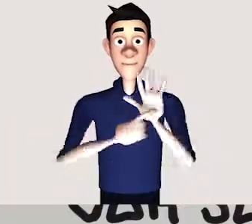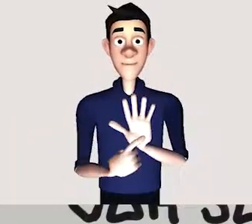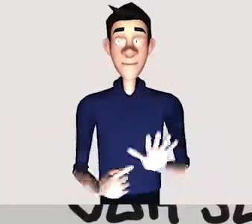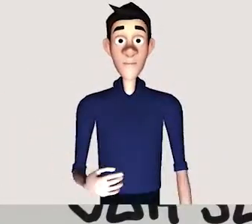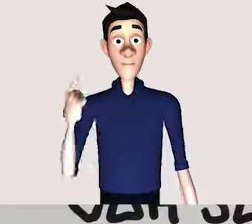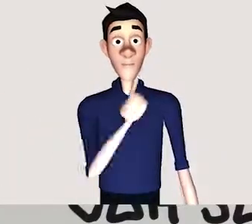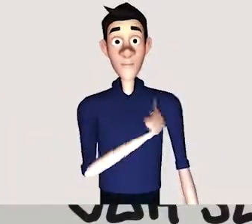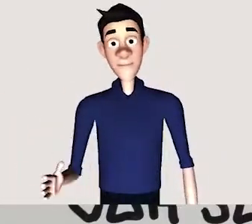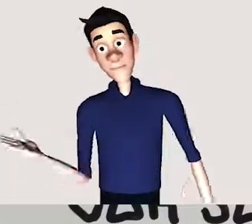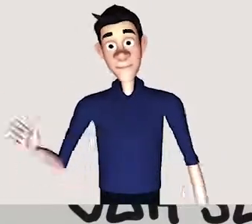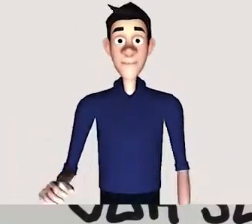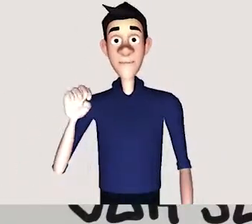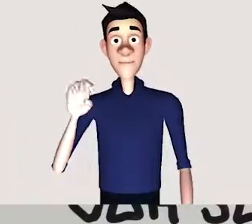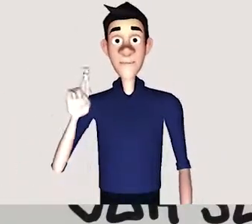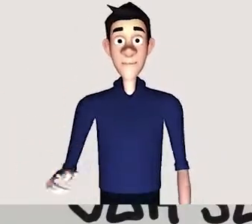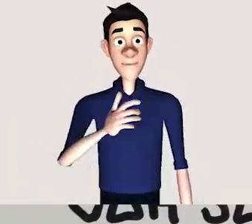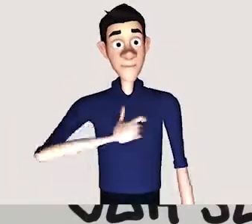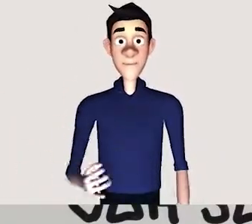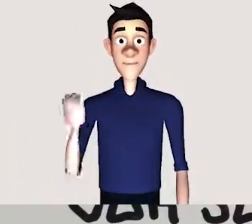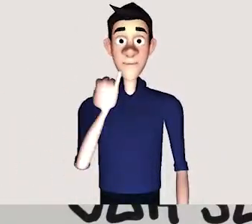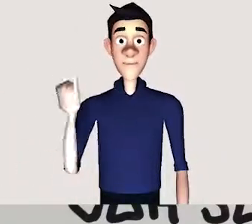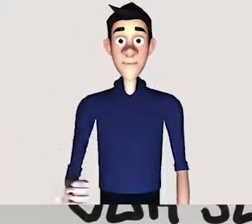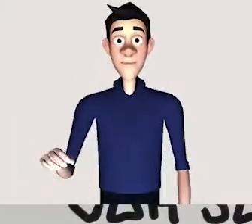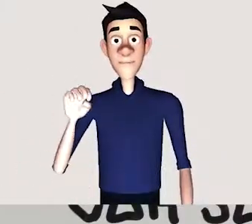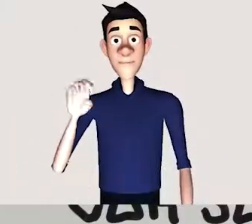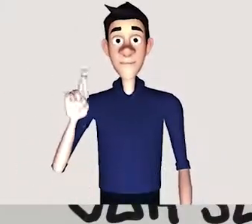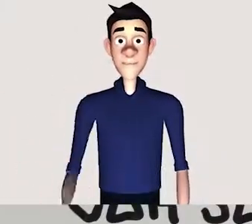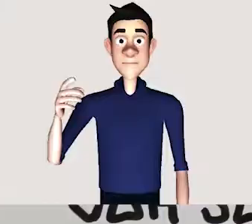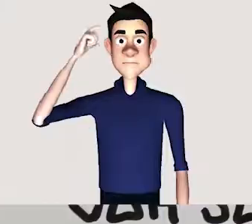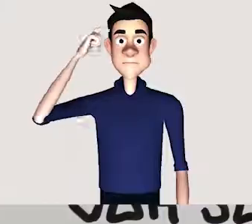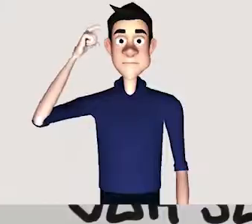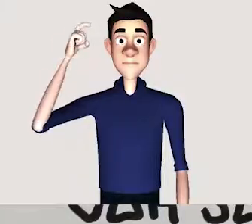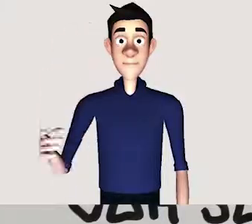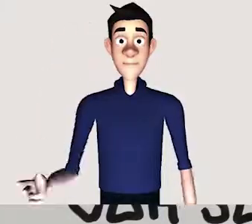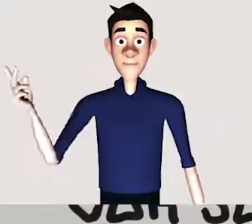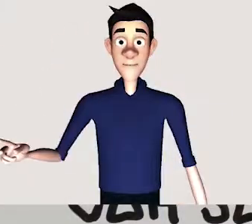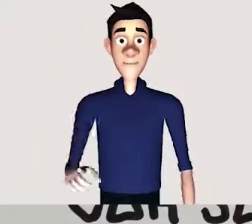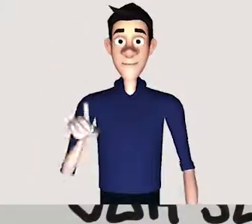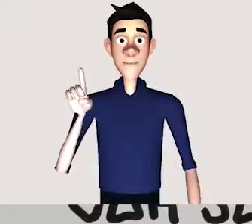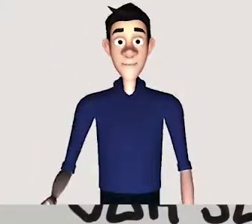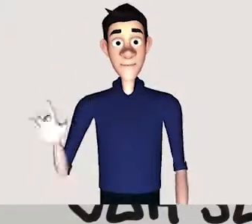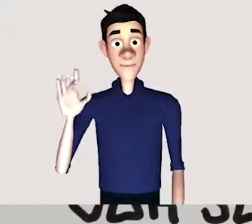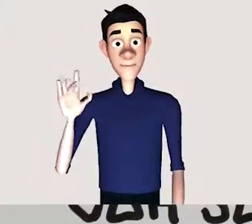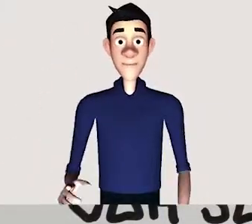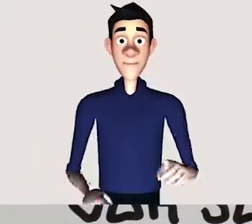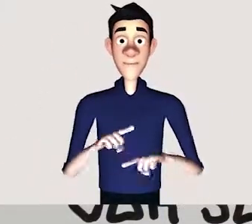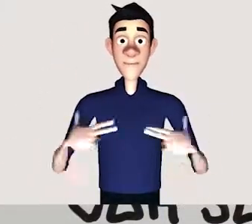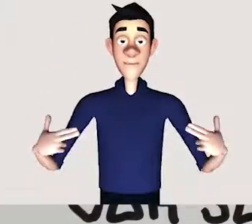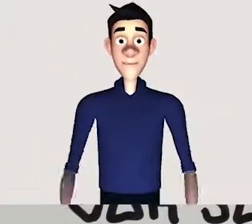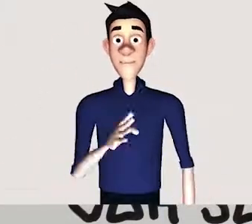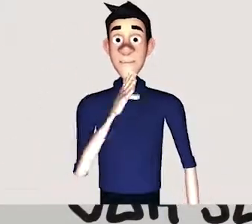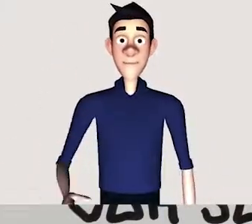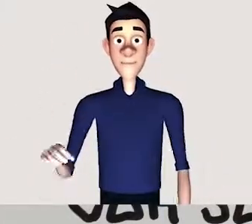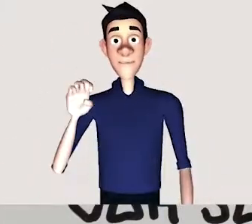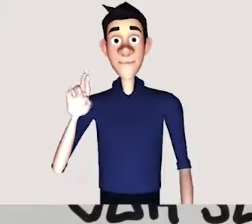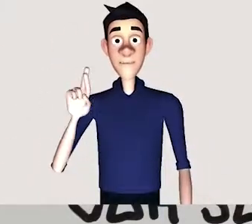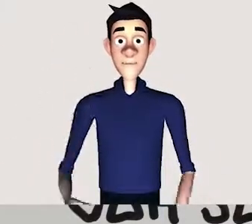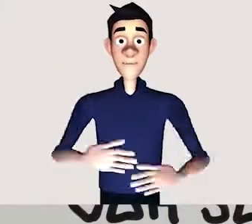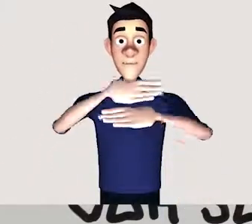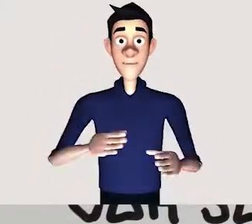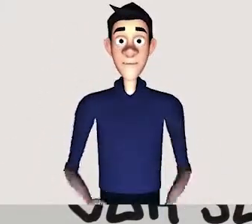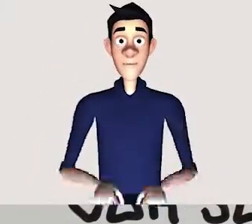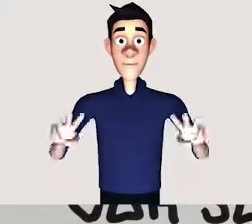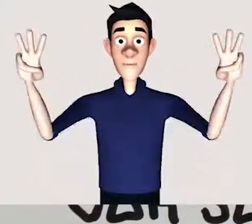contrário, um ilumina o outro. A poética ilumina a política ilumina a poética.